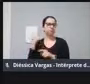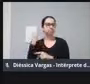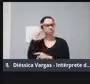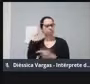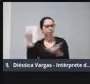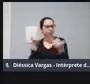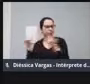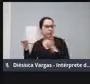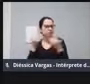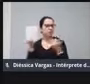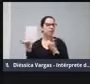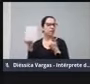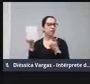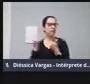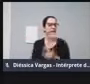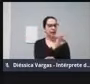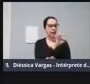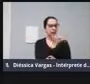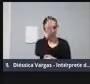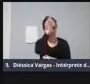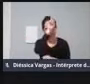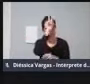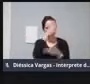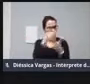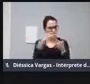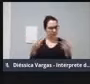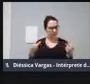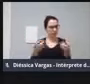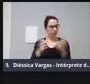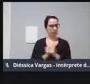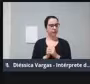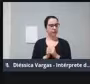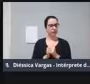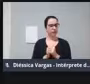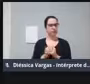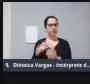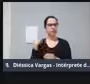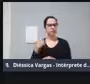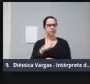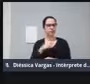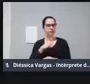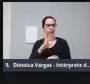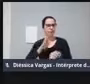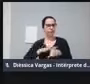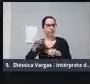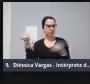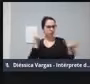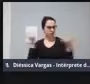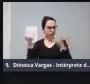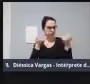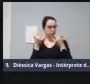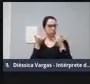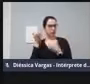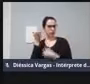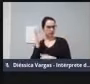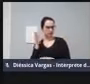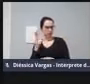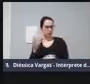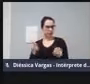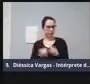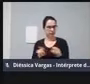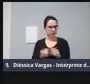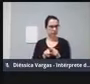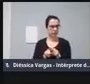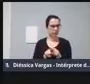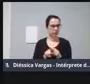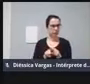desses insetos trabalhados, a gente tem um pouco mais de informação científica nessas páginas da 16